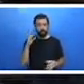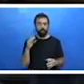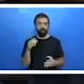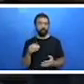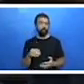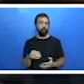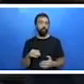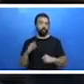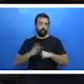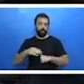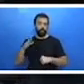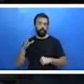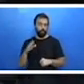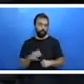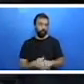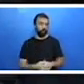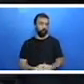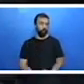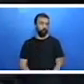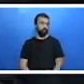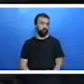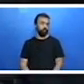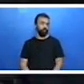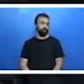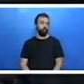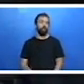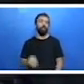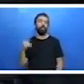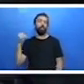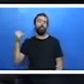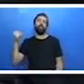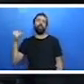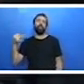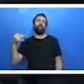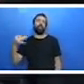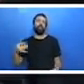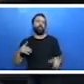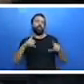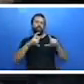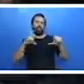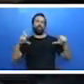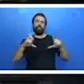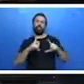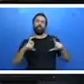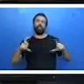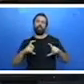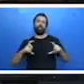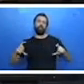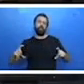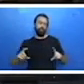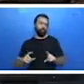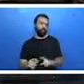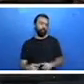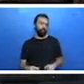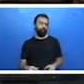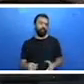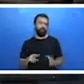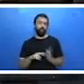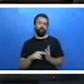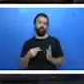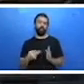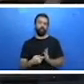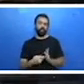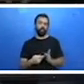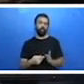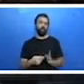Então, ó, depois você vai estar lendo aqui, ó. Ele vai explicando estrofe por estrofe, o que ele quer dizer, o